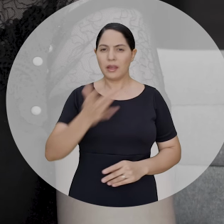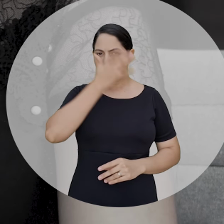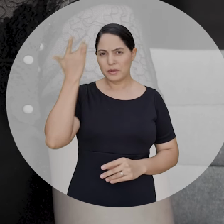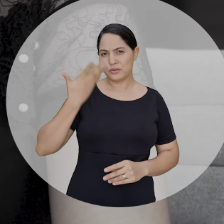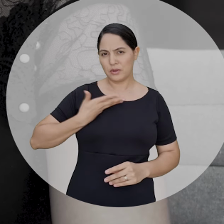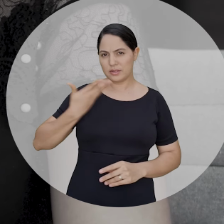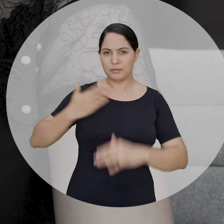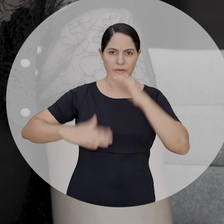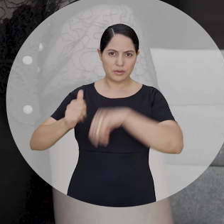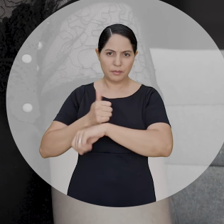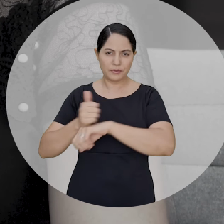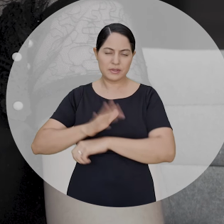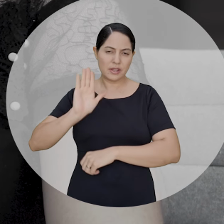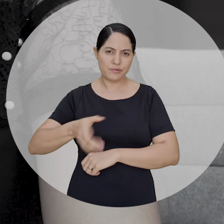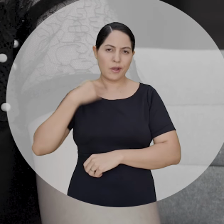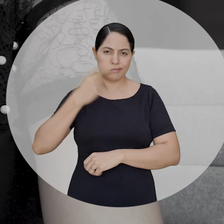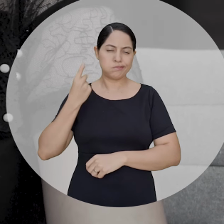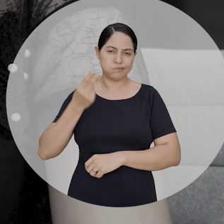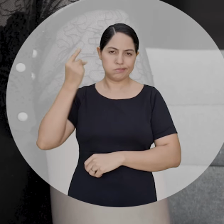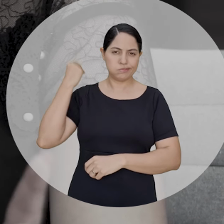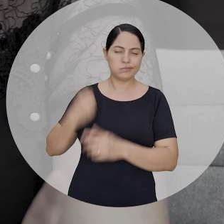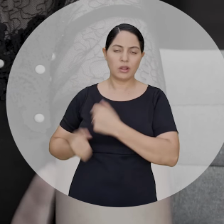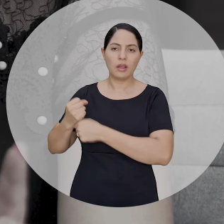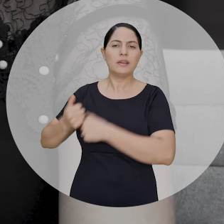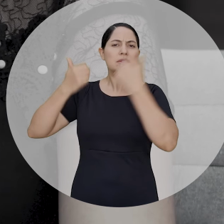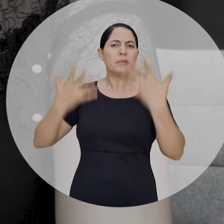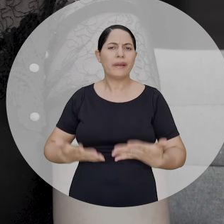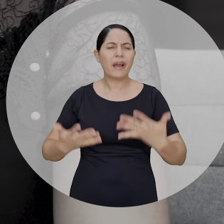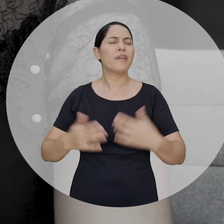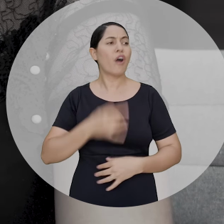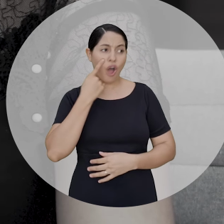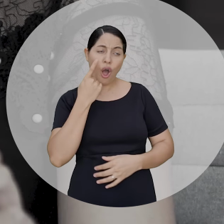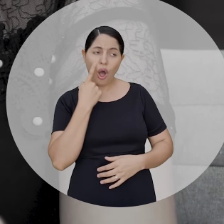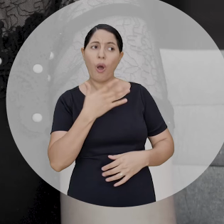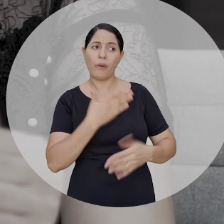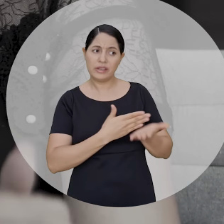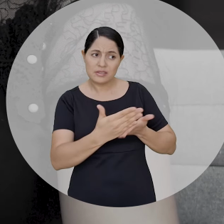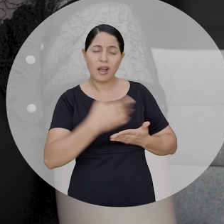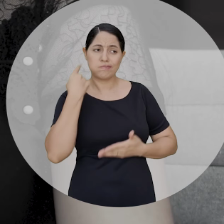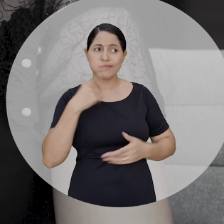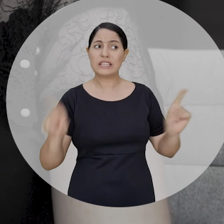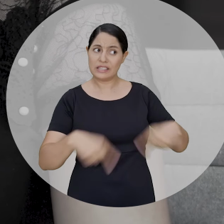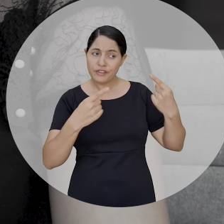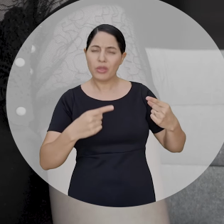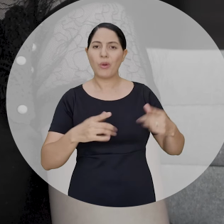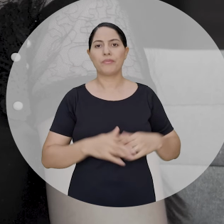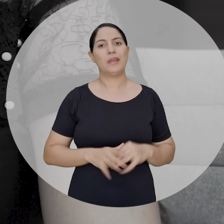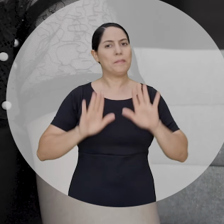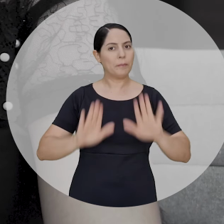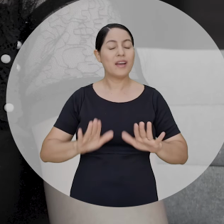Eu sempre ouvi de colegas mais velhos que começar na advocacia era extremamente desafiador. Faltava apoio,